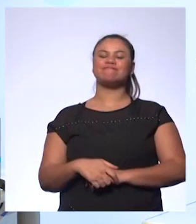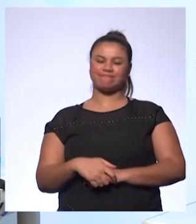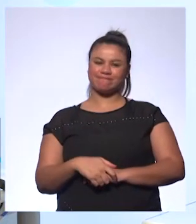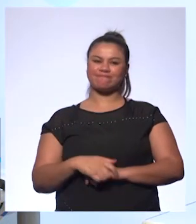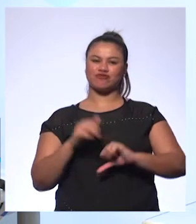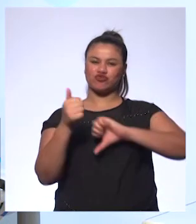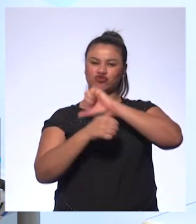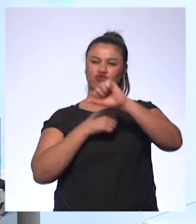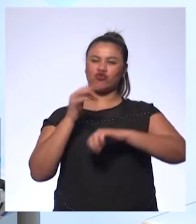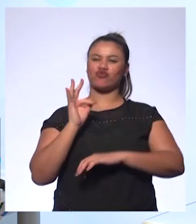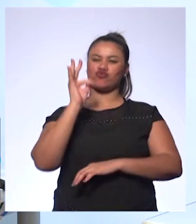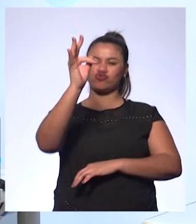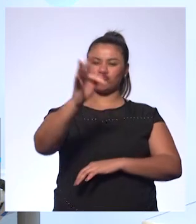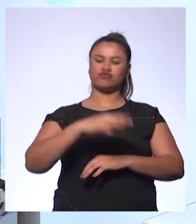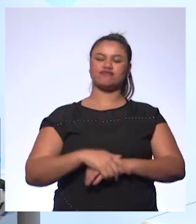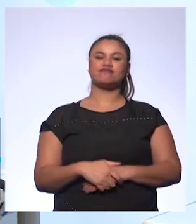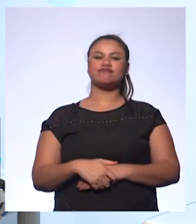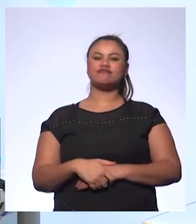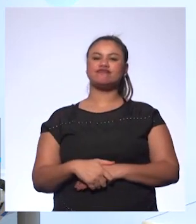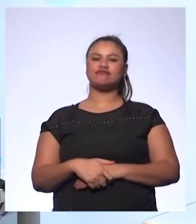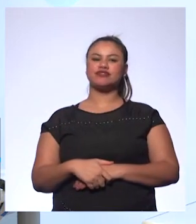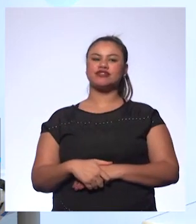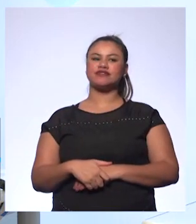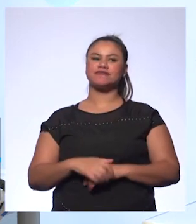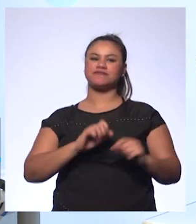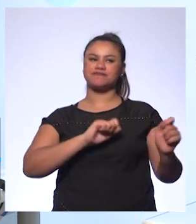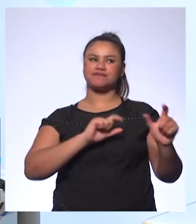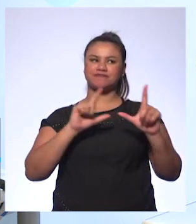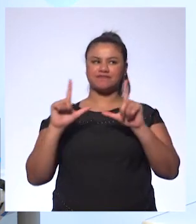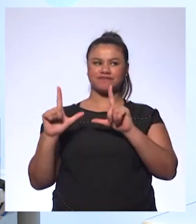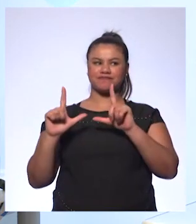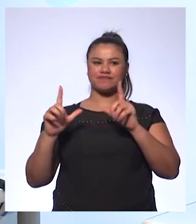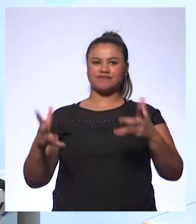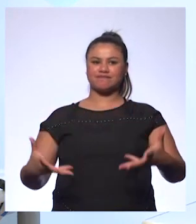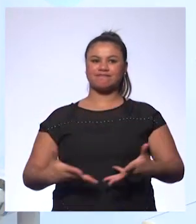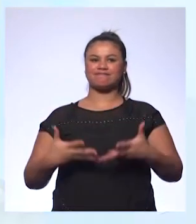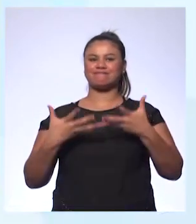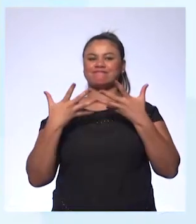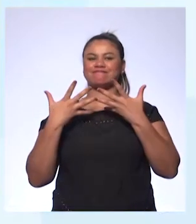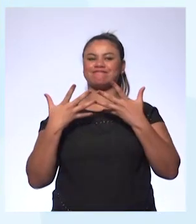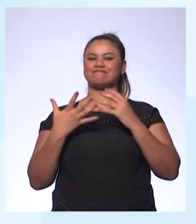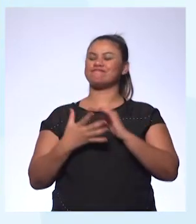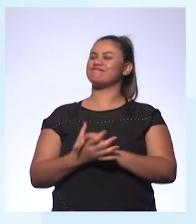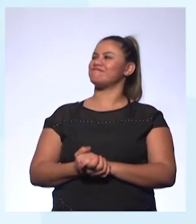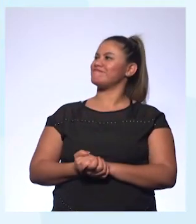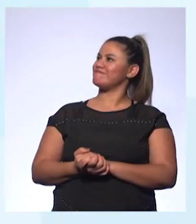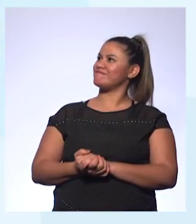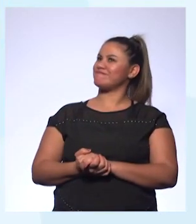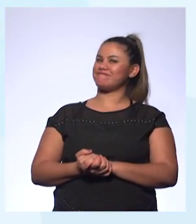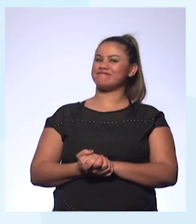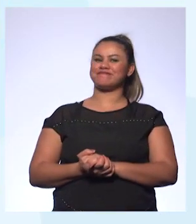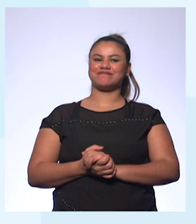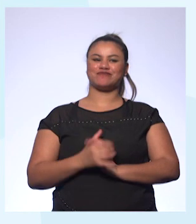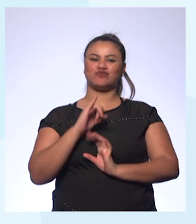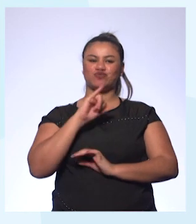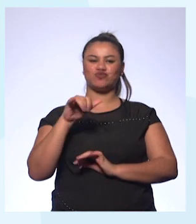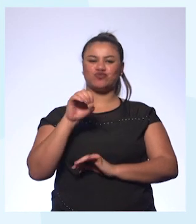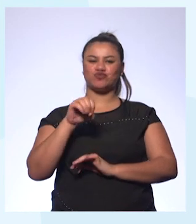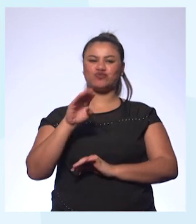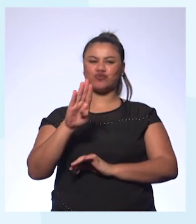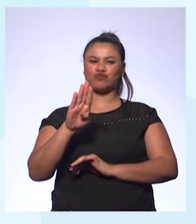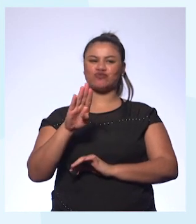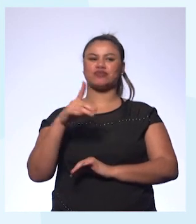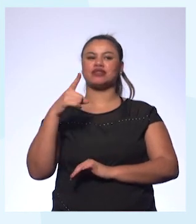aí já transformou no futuro certo agora a gente tem uma imagem bem motivacional aí nela tá escrito Job E aí